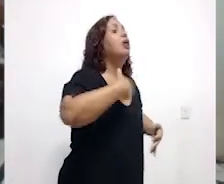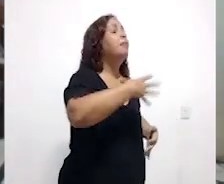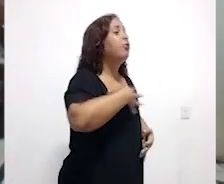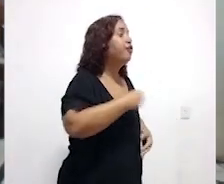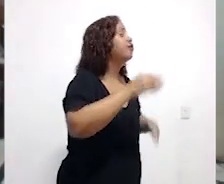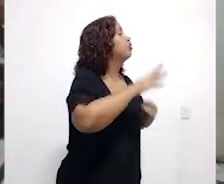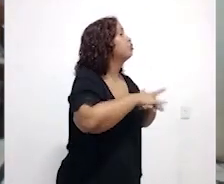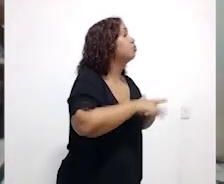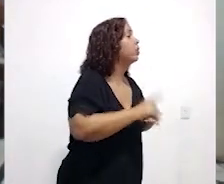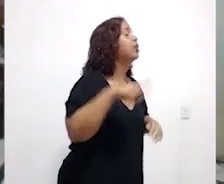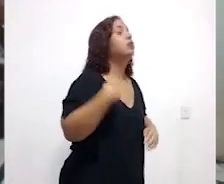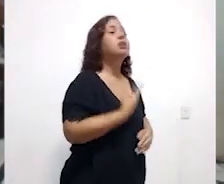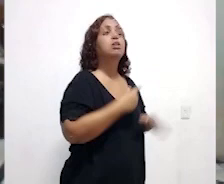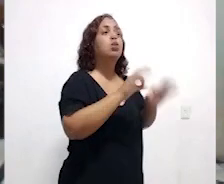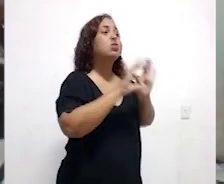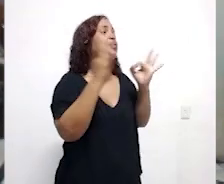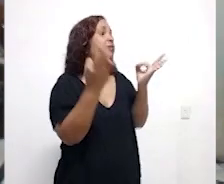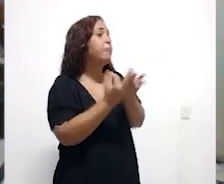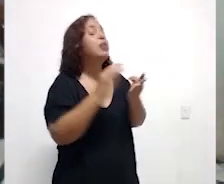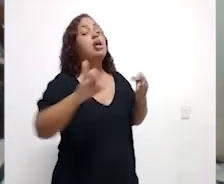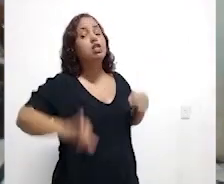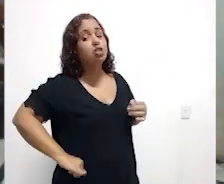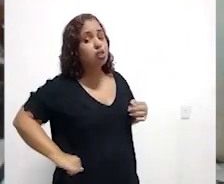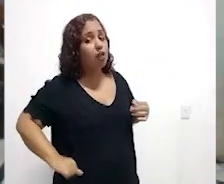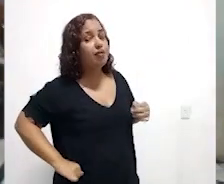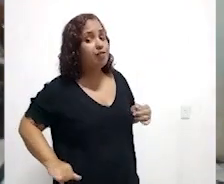nossa família está sofrendo.